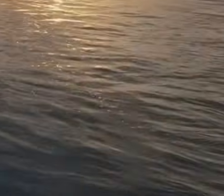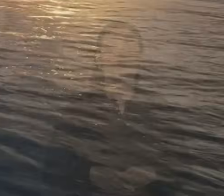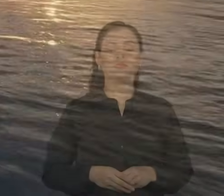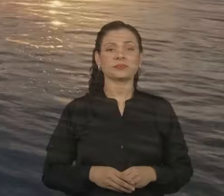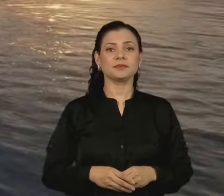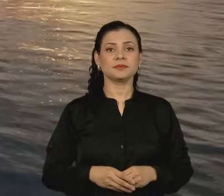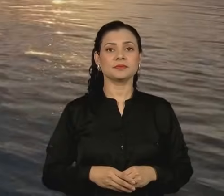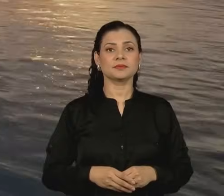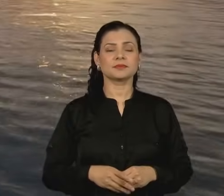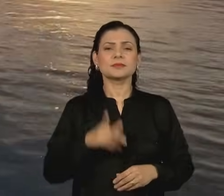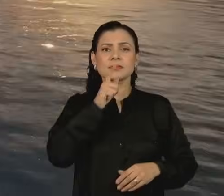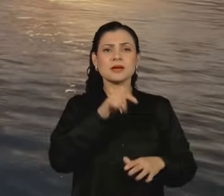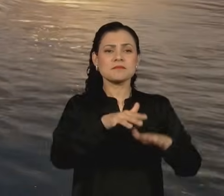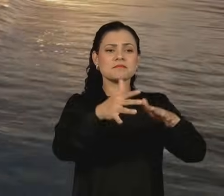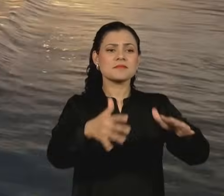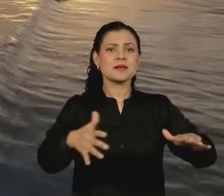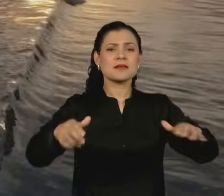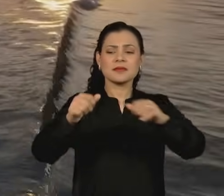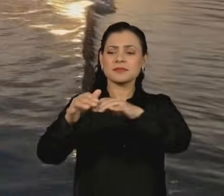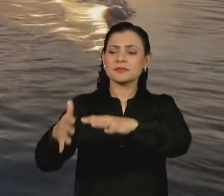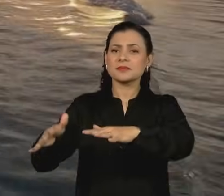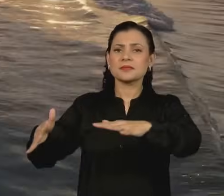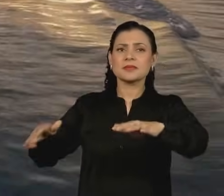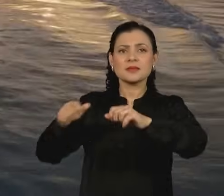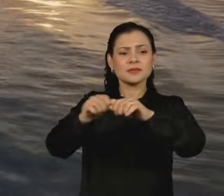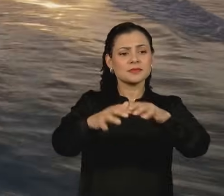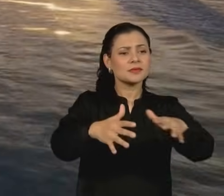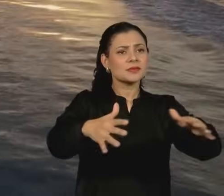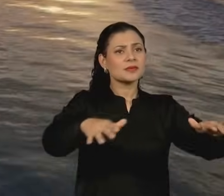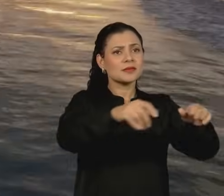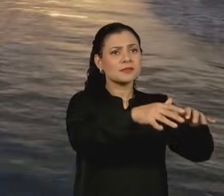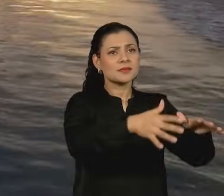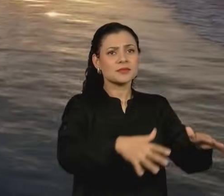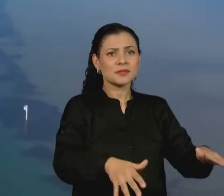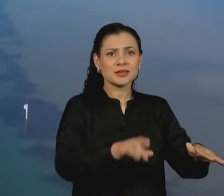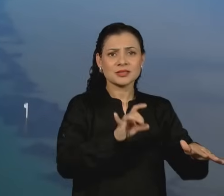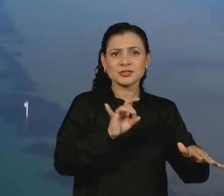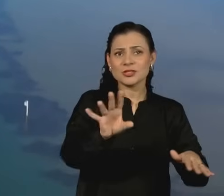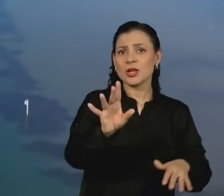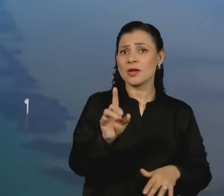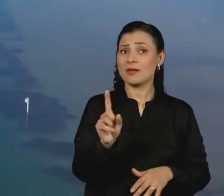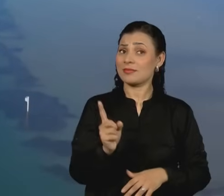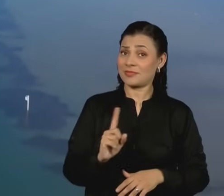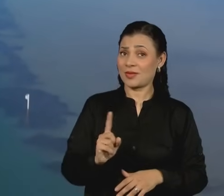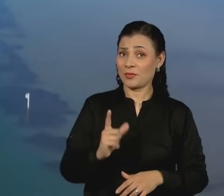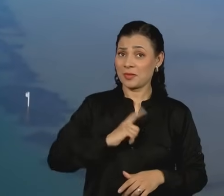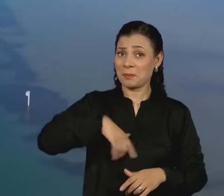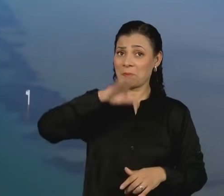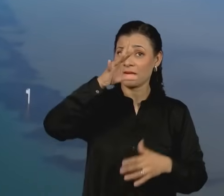Nem só de oceanos vive o chamado Sistema Marinho Costeiro.